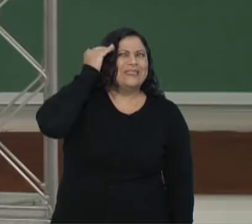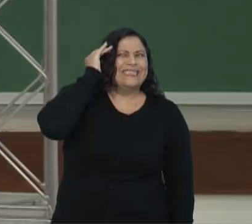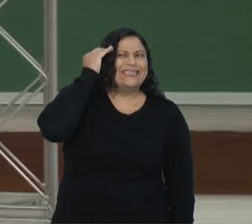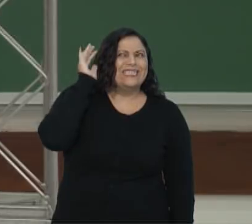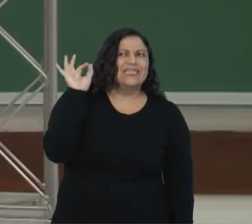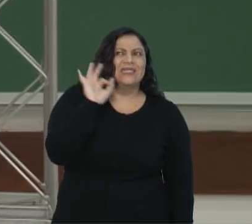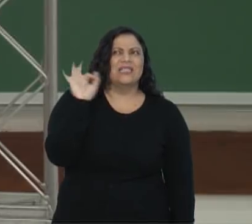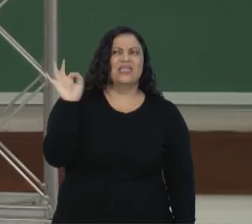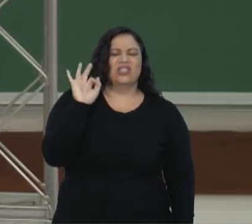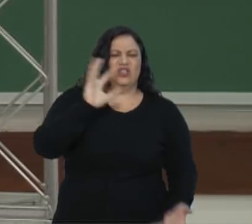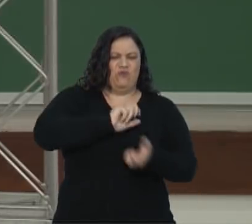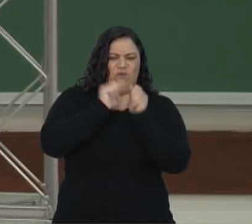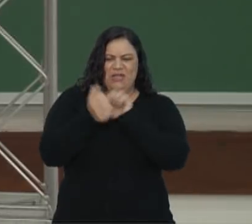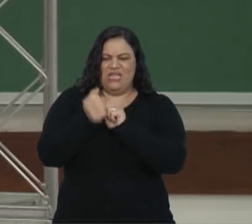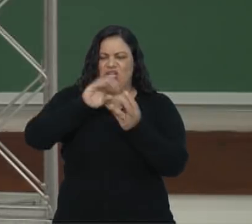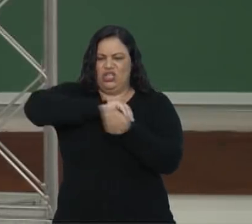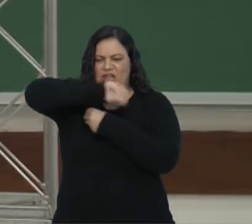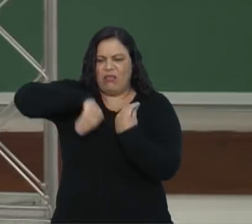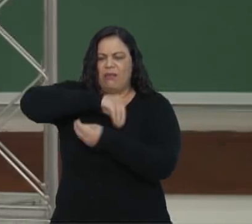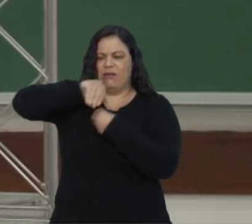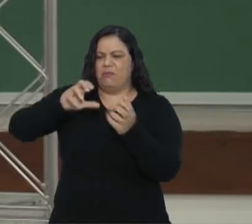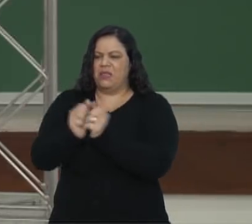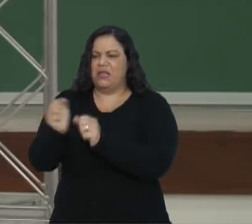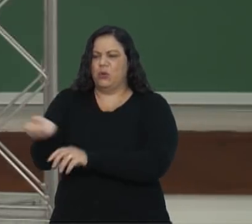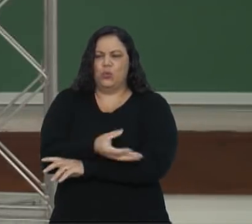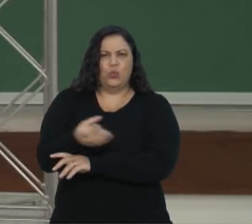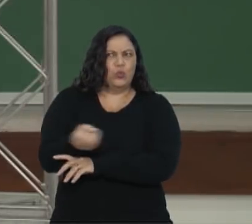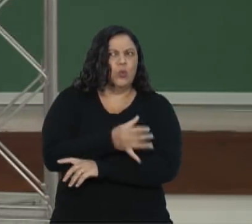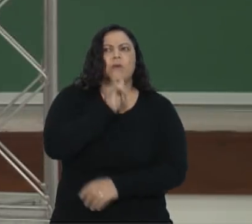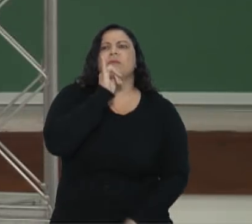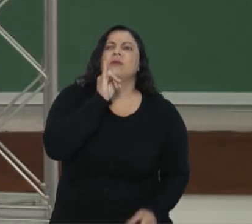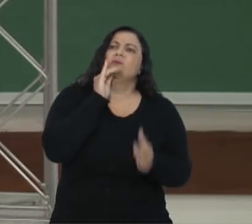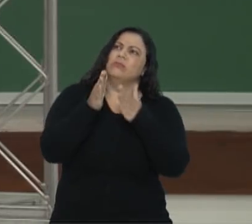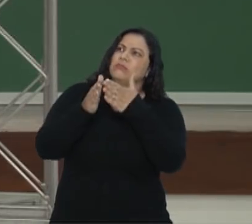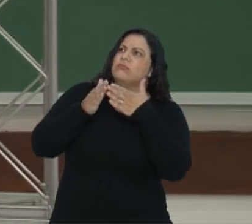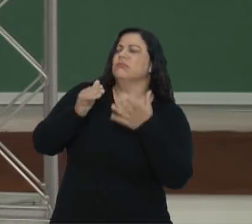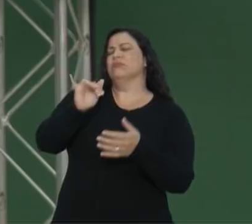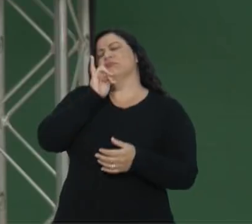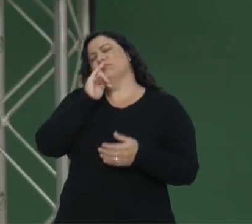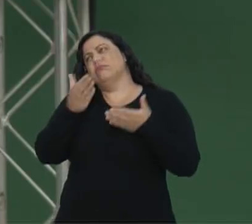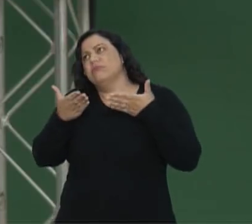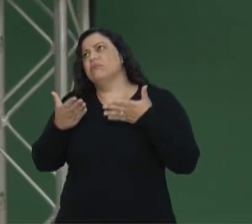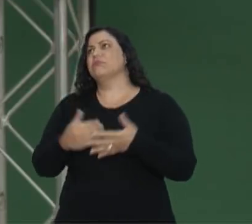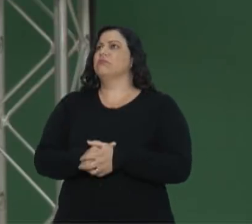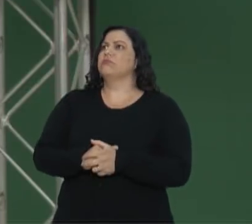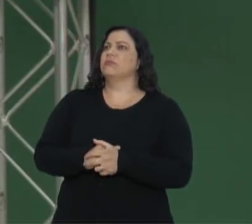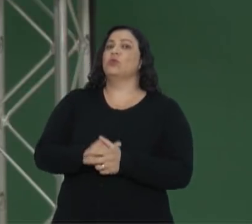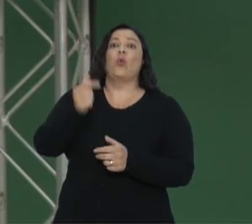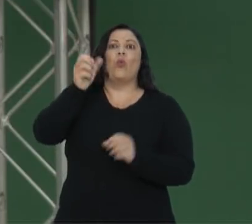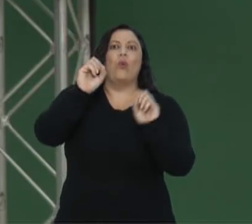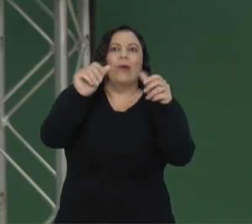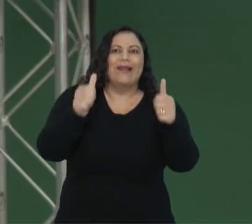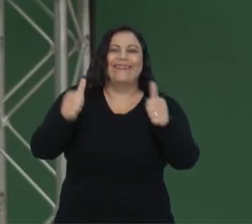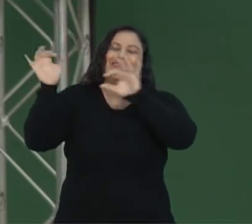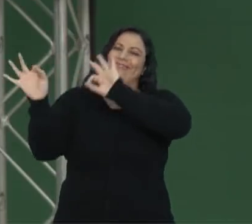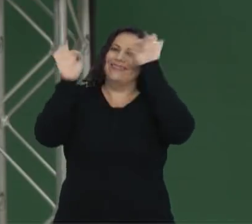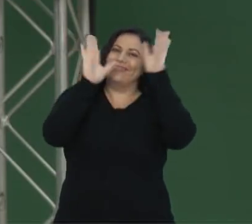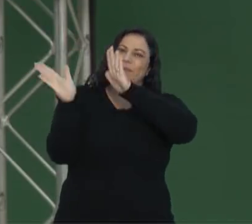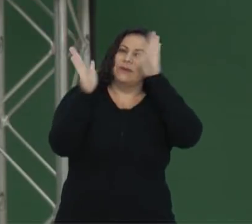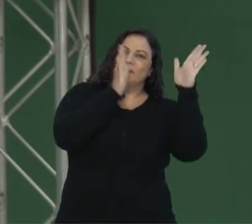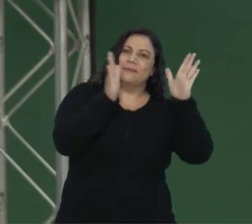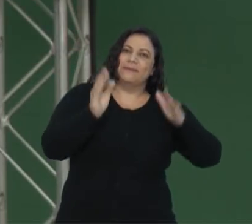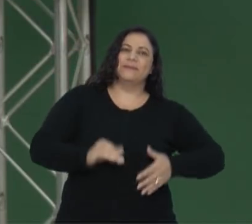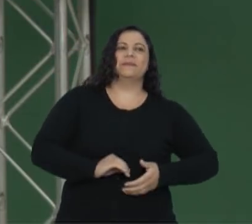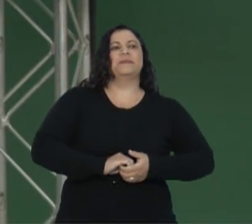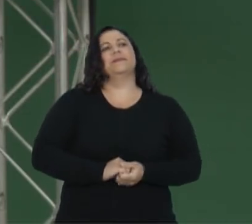juntar e vai formar um novo? Você não pode me dar um exemplo? Uma situação? Vamos então para a próxima tela? Eu vou mostrar